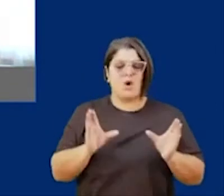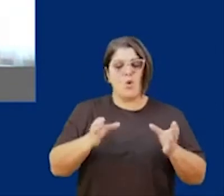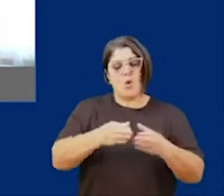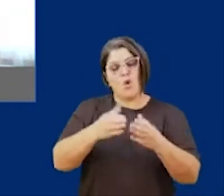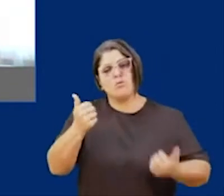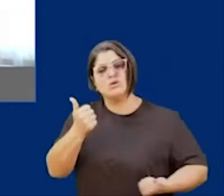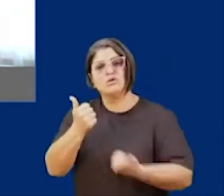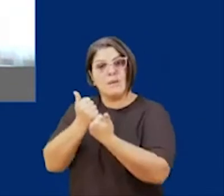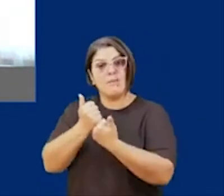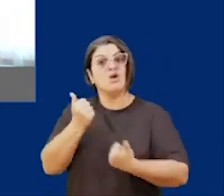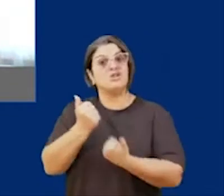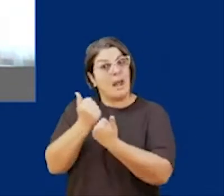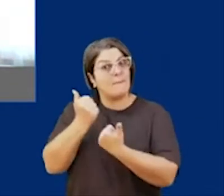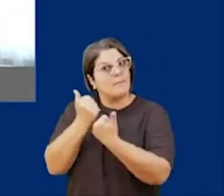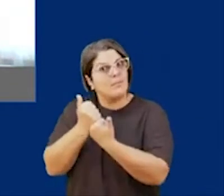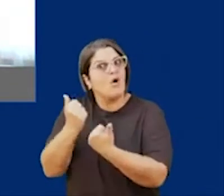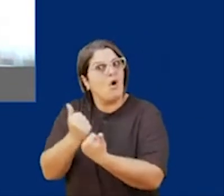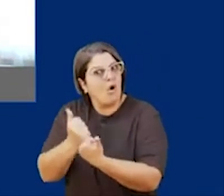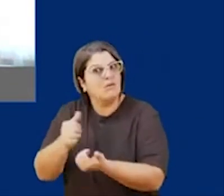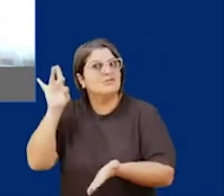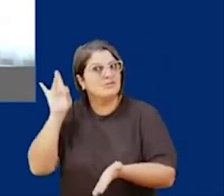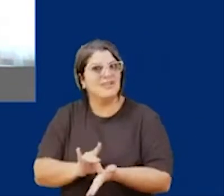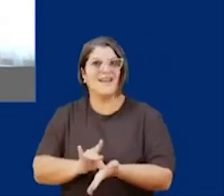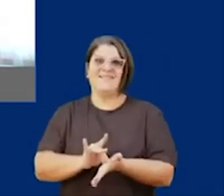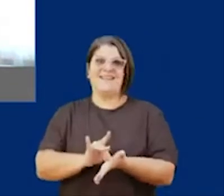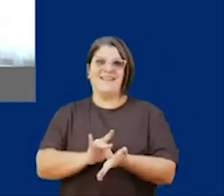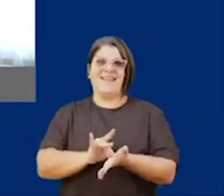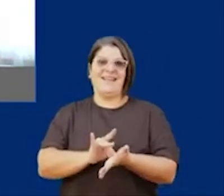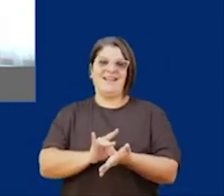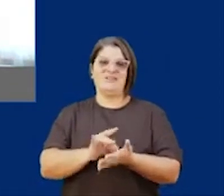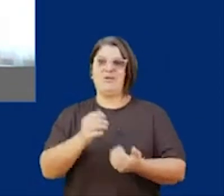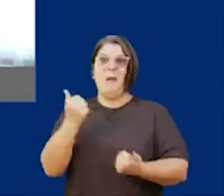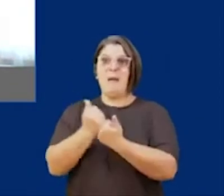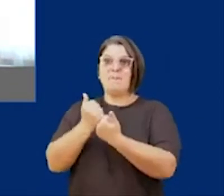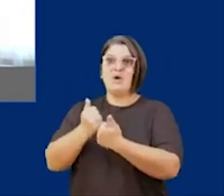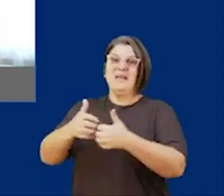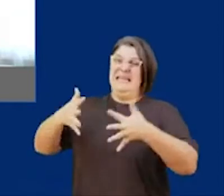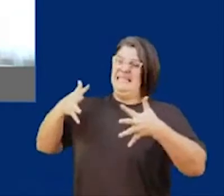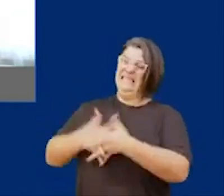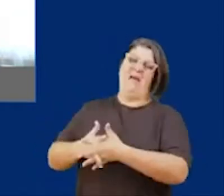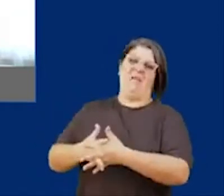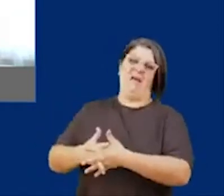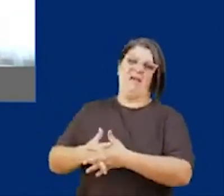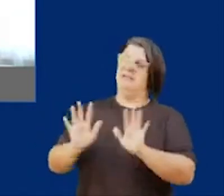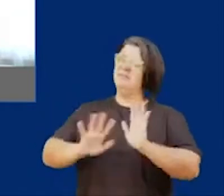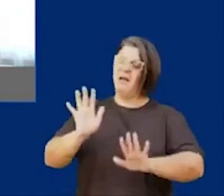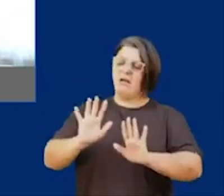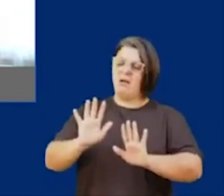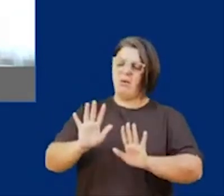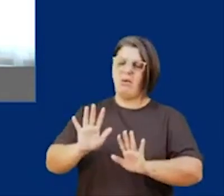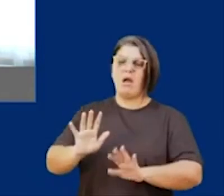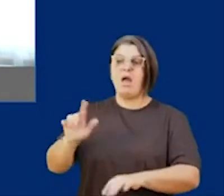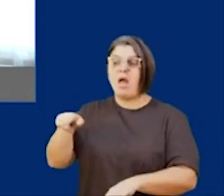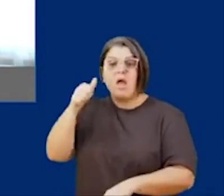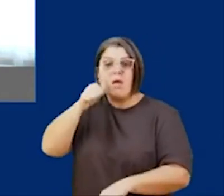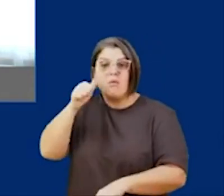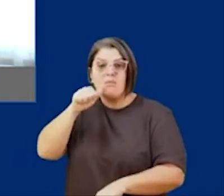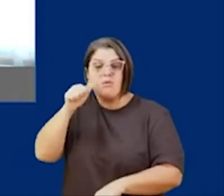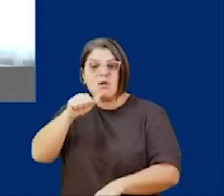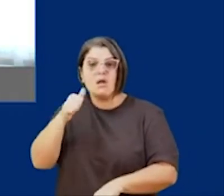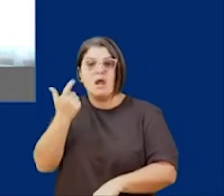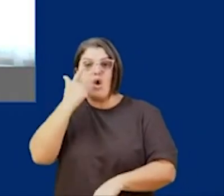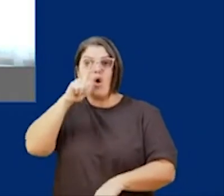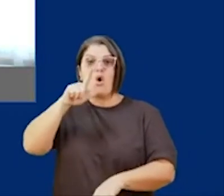fato apoie, não é uma rede de apoio que vá desestabilizar a mulher, é uma rede que deixa a mulher tomar as decisões, que ancore a mulher para tomar as decisões,